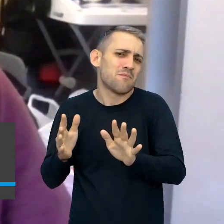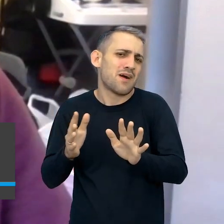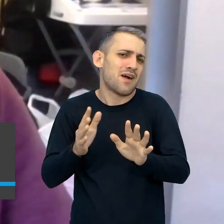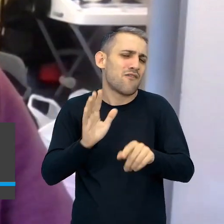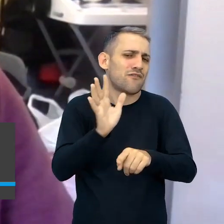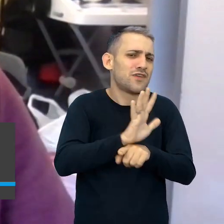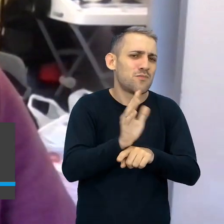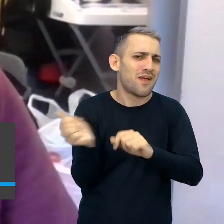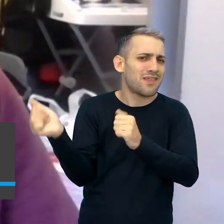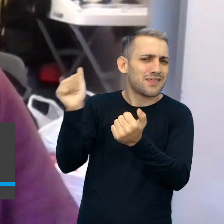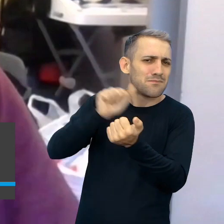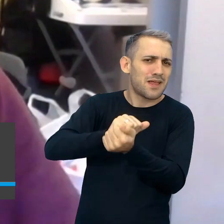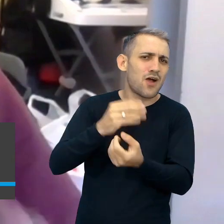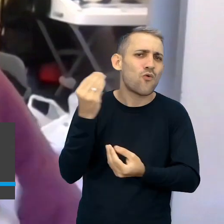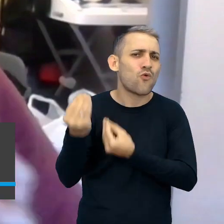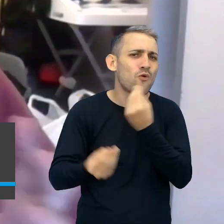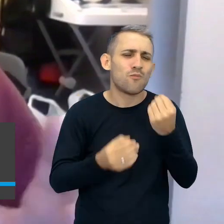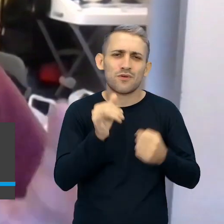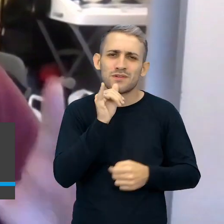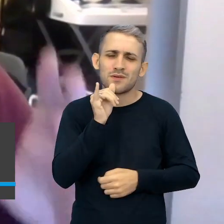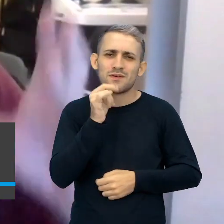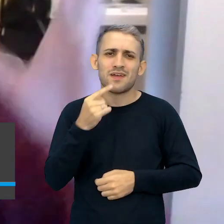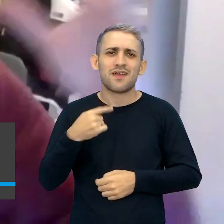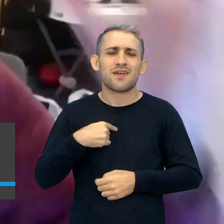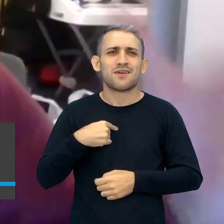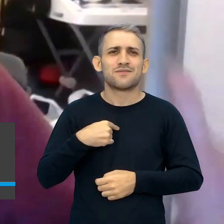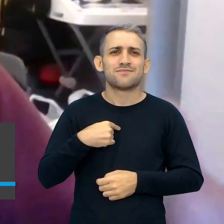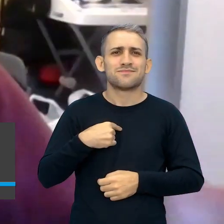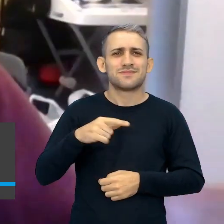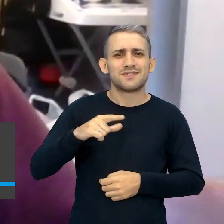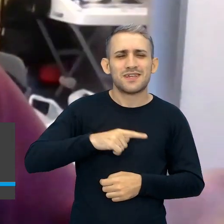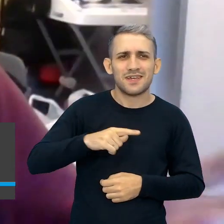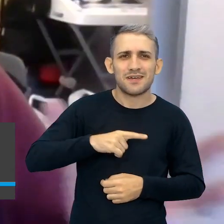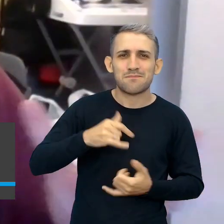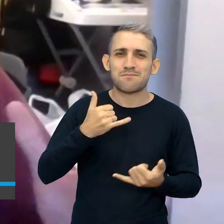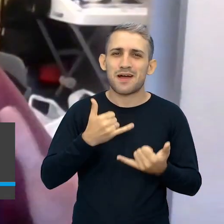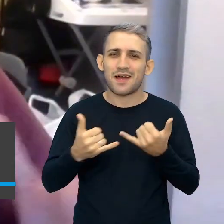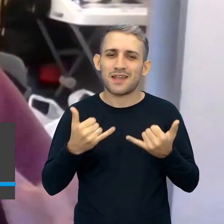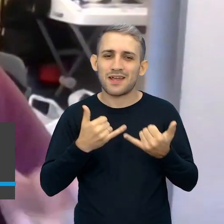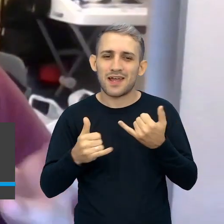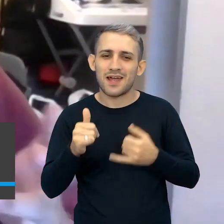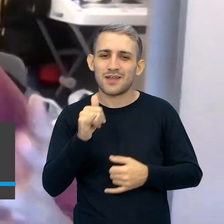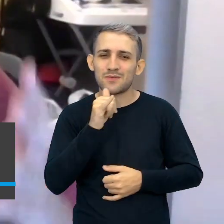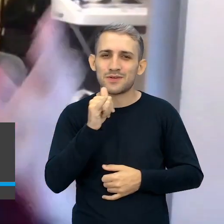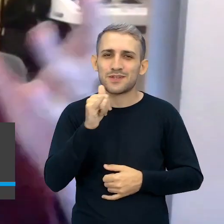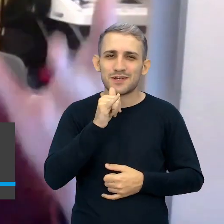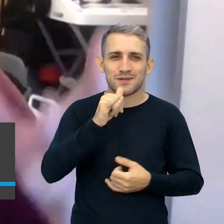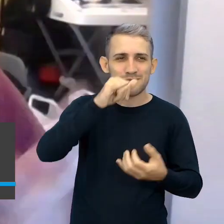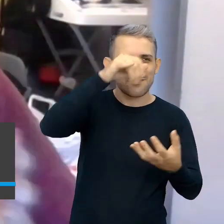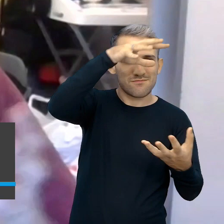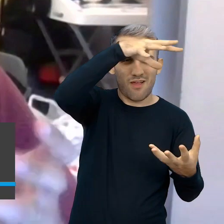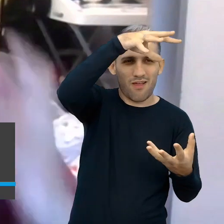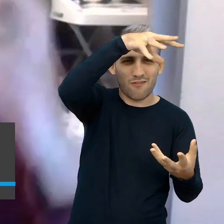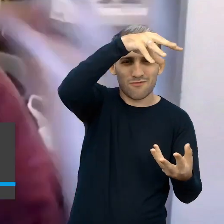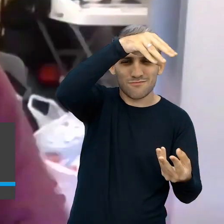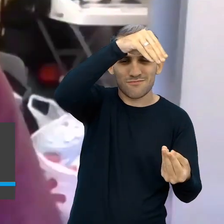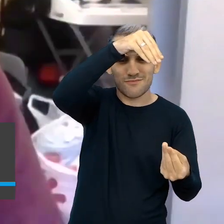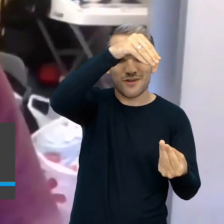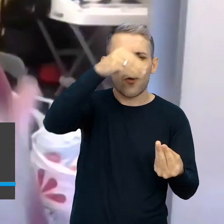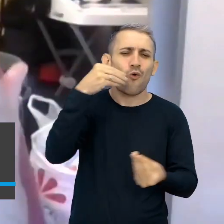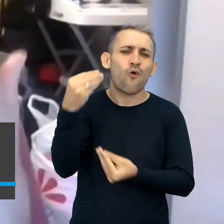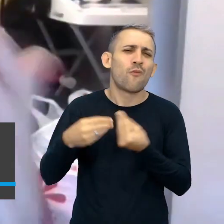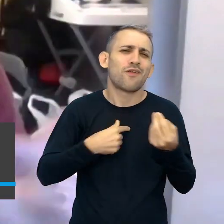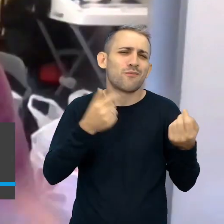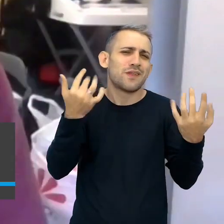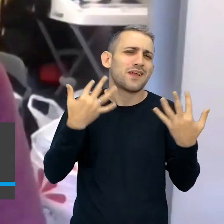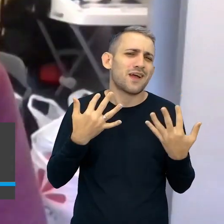imagem? Funciona eu colocar uma esfera nebulosa na frente, mas se eu estou colocando isso na